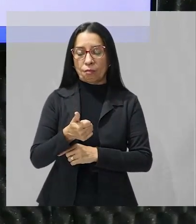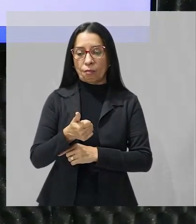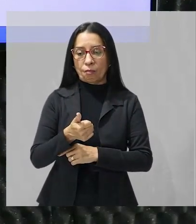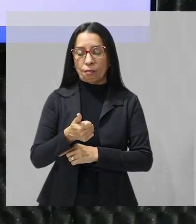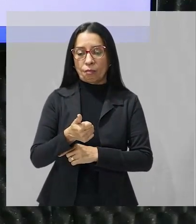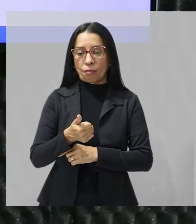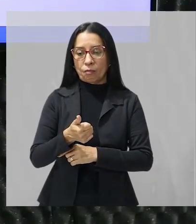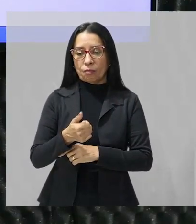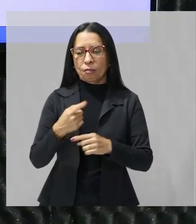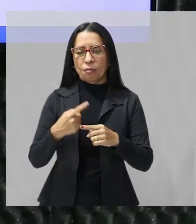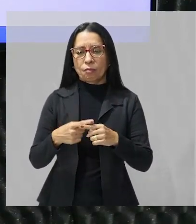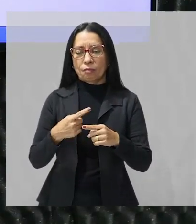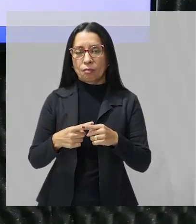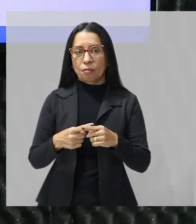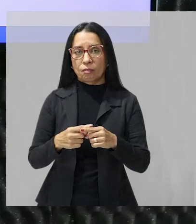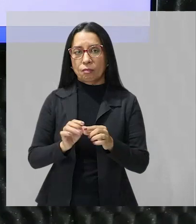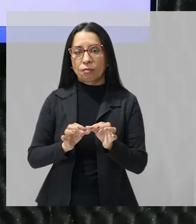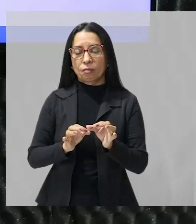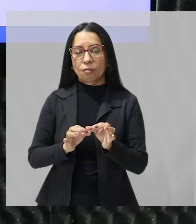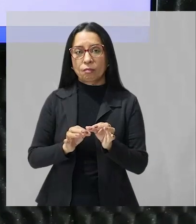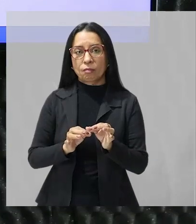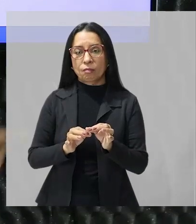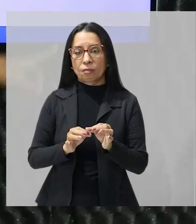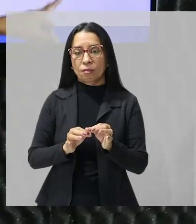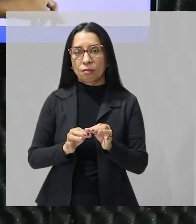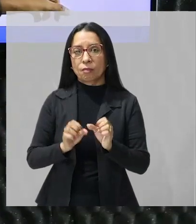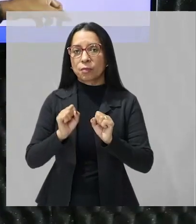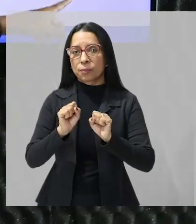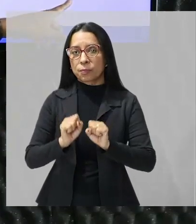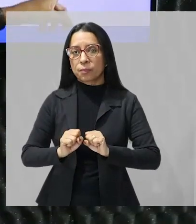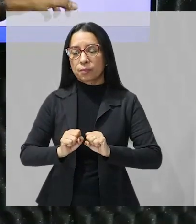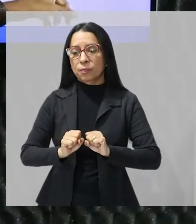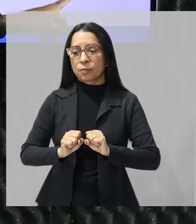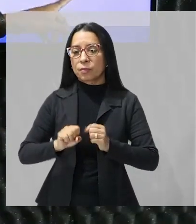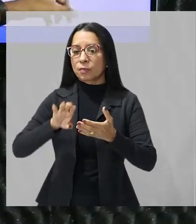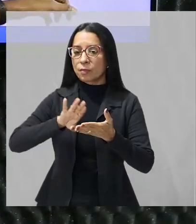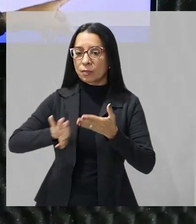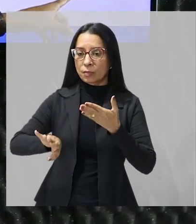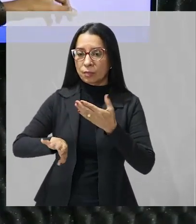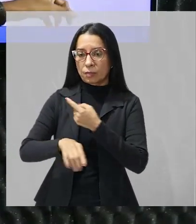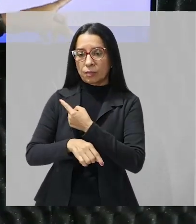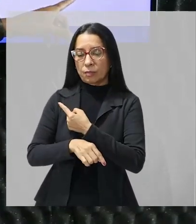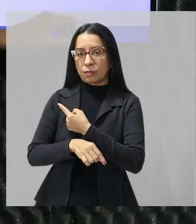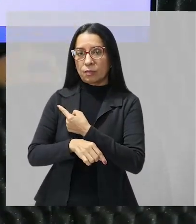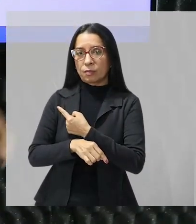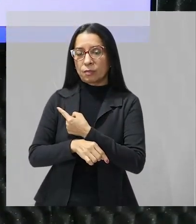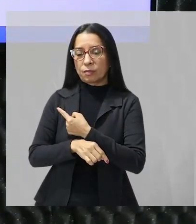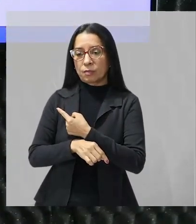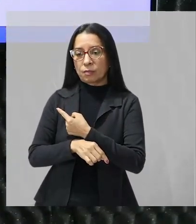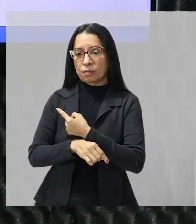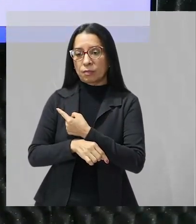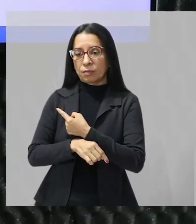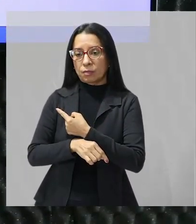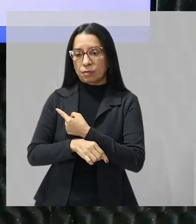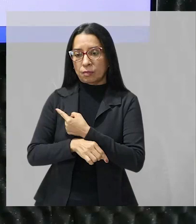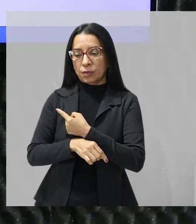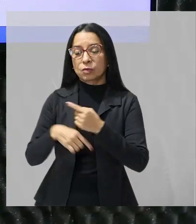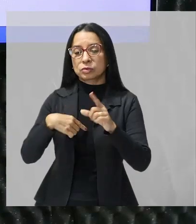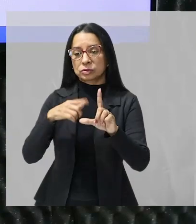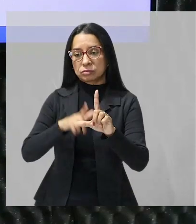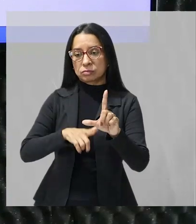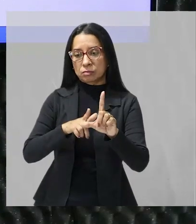Para quê, Renata? Justamente para que a gente possa eliminar esse termo aqui onde aparece a variável